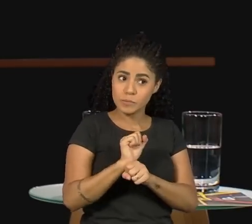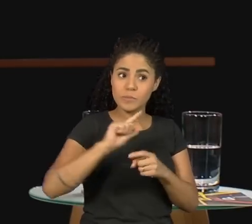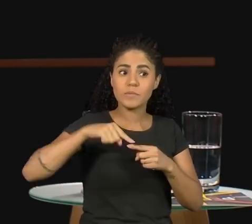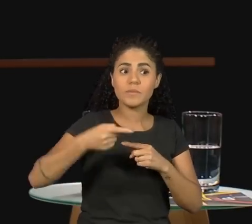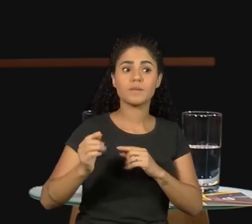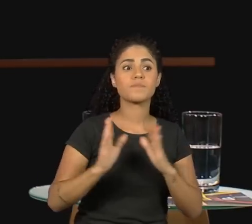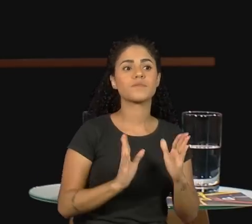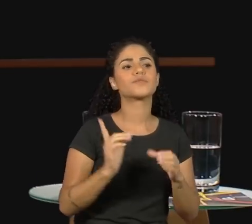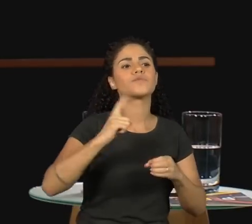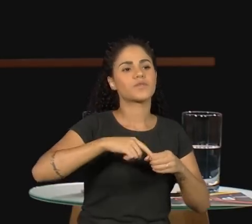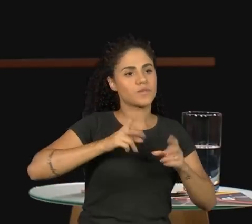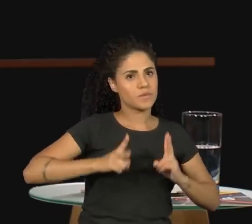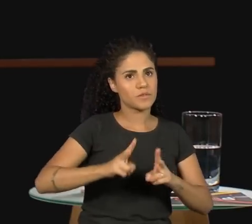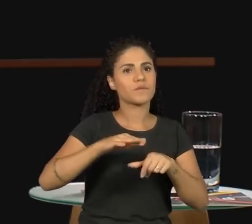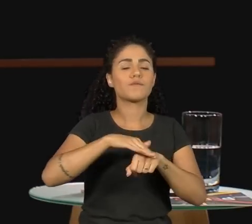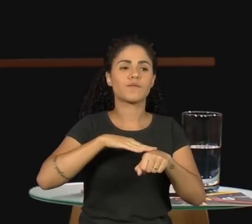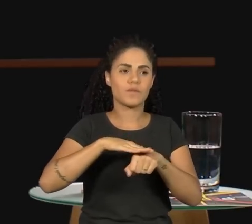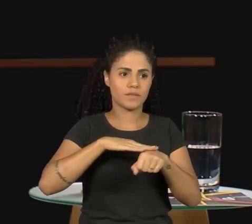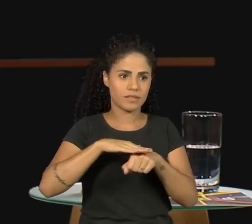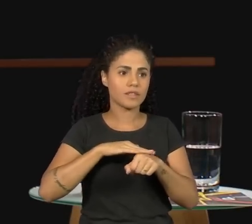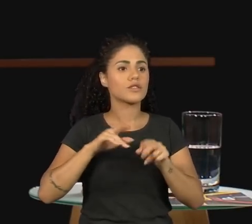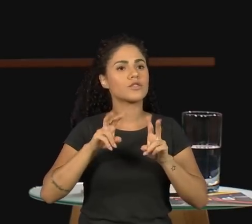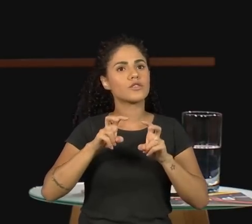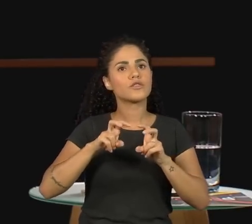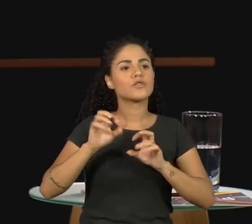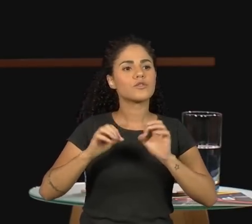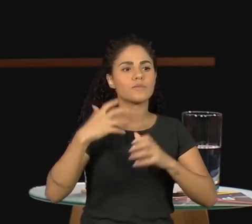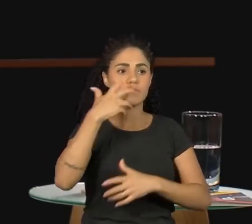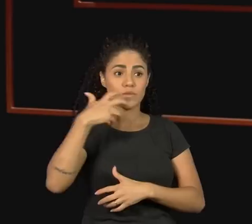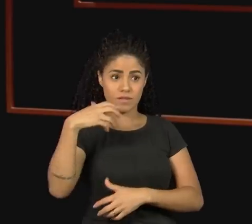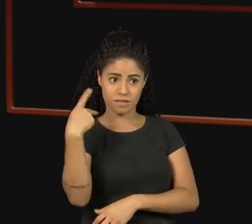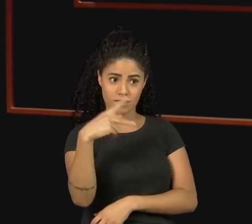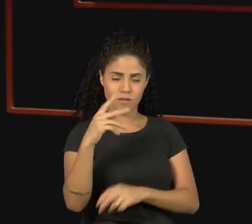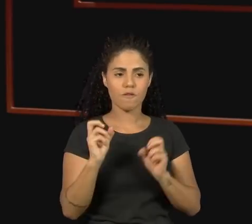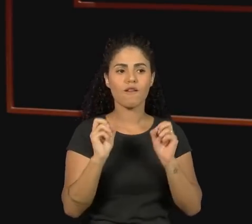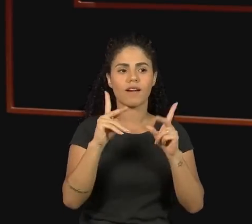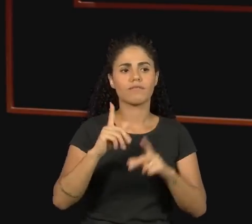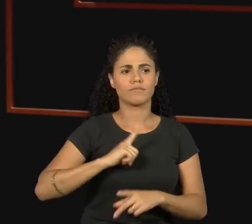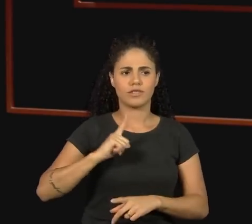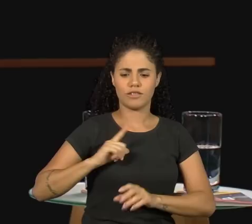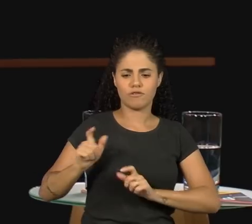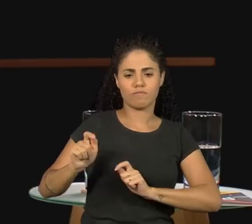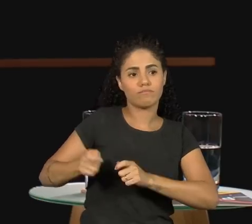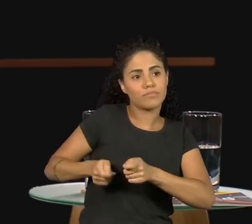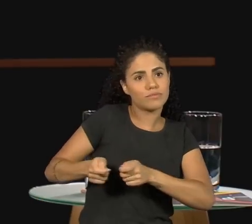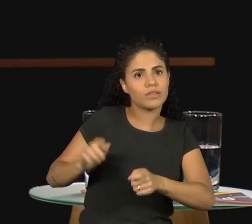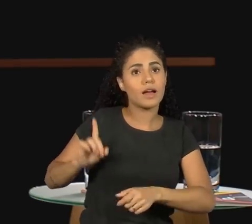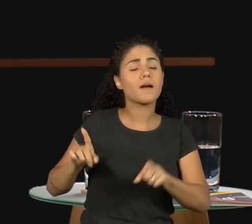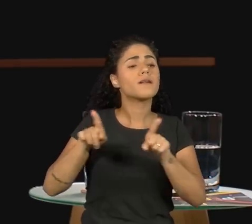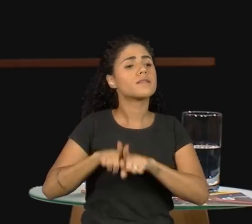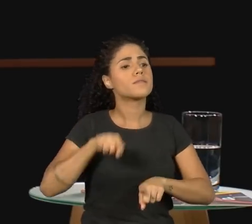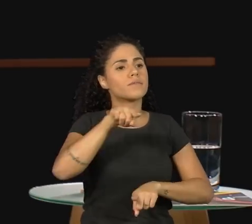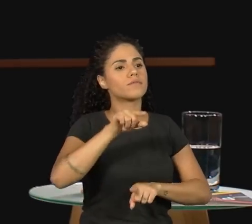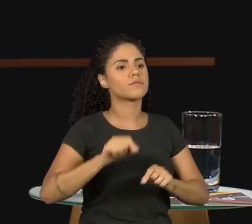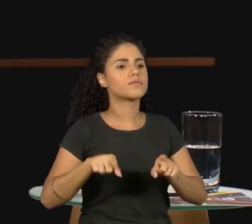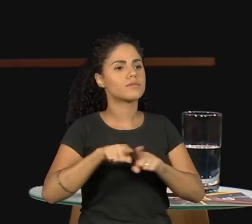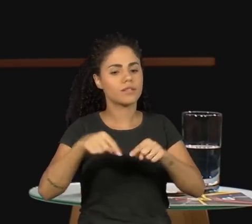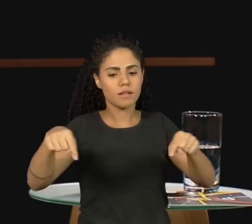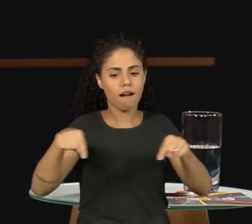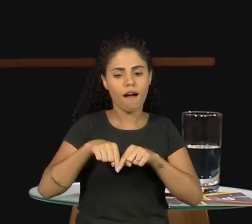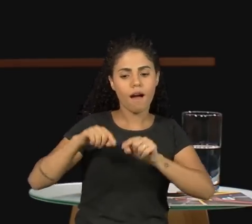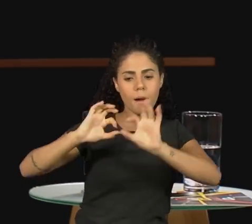pausa e aí na sequência a gente volta para falar dos seus musicais, os musicais que você dirigiu. Mas vamos falar também sobre